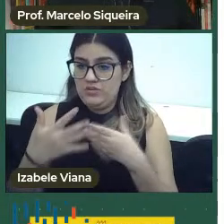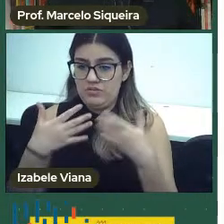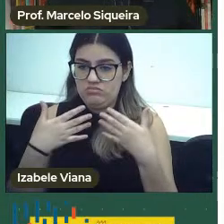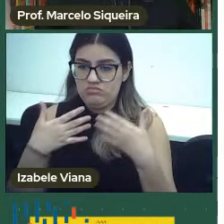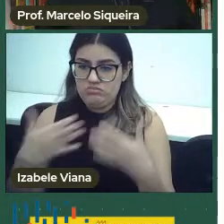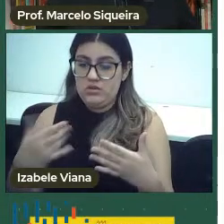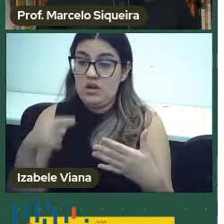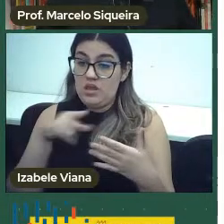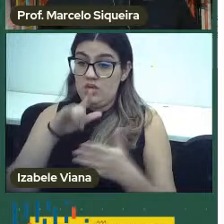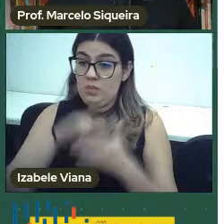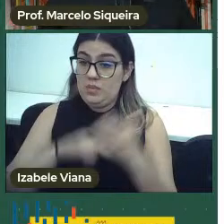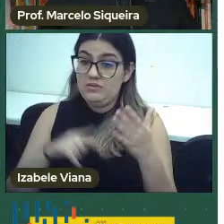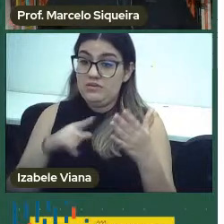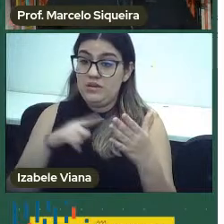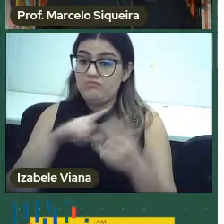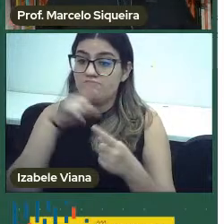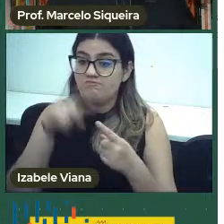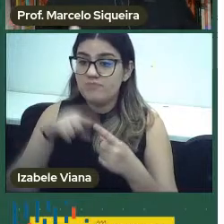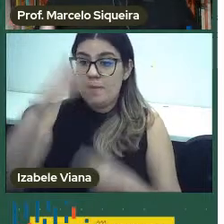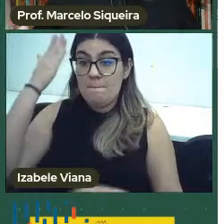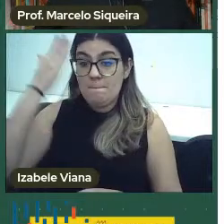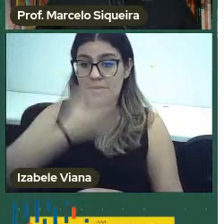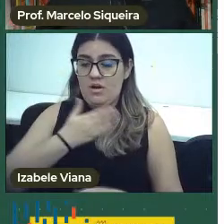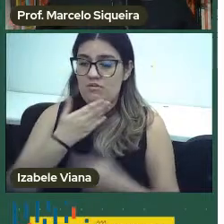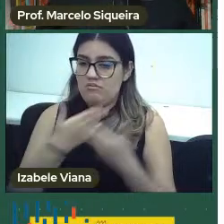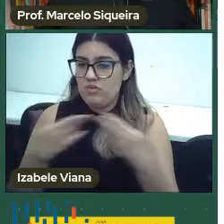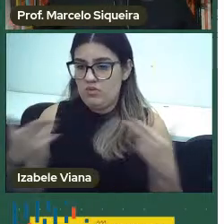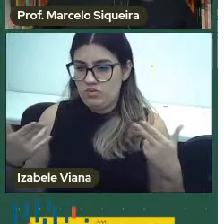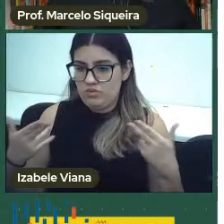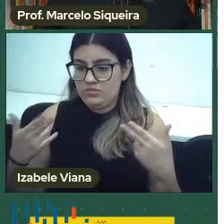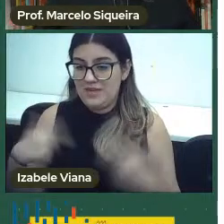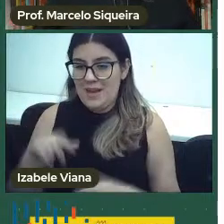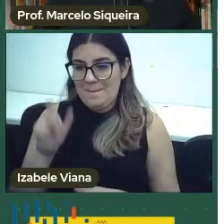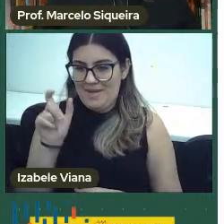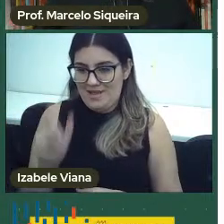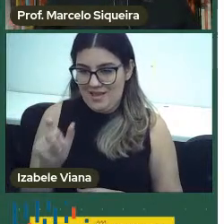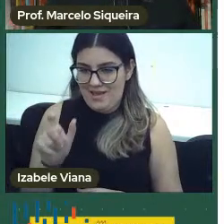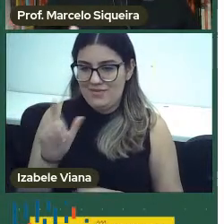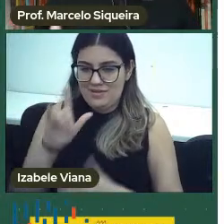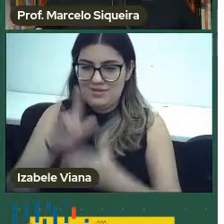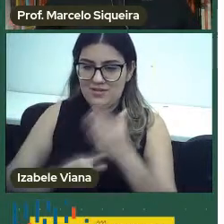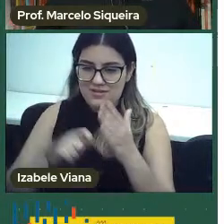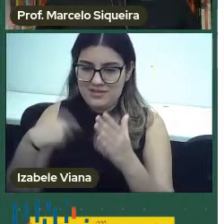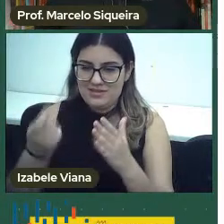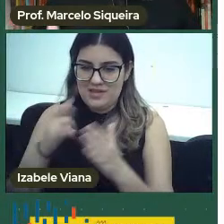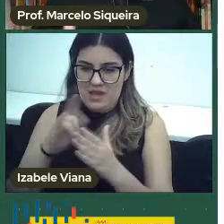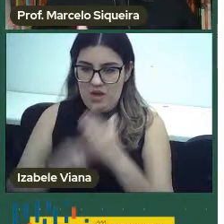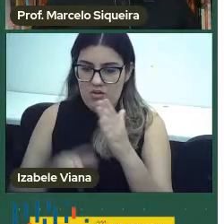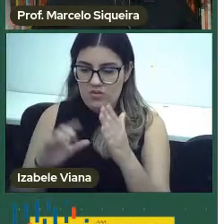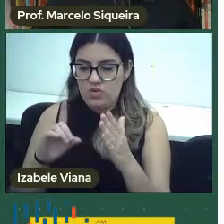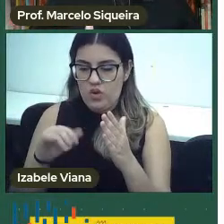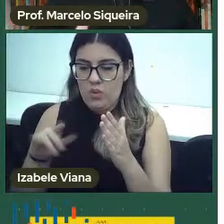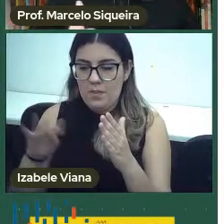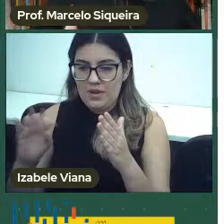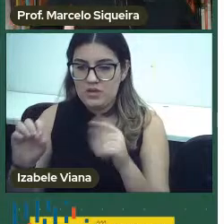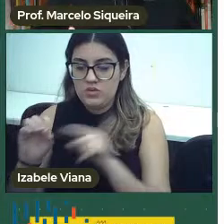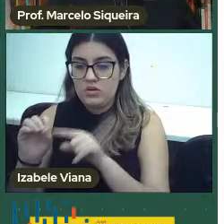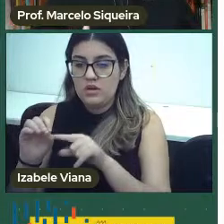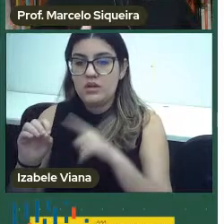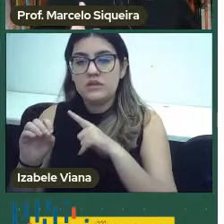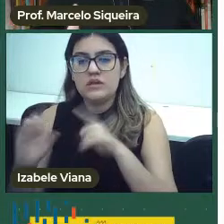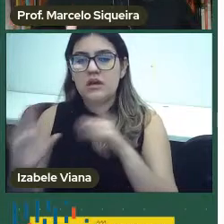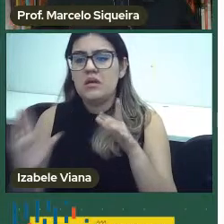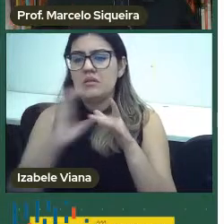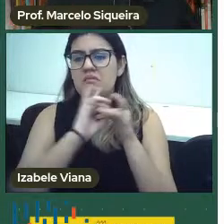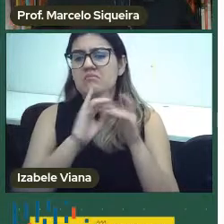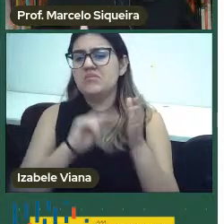algo. Né? Até mesmo a palavra documento, a etimologia da palavra documento, ela é oriunda, né,